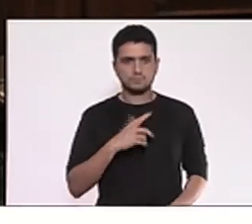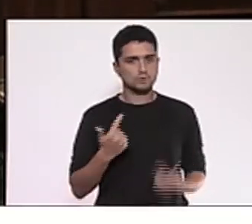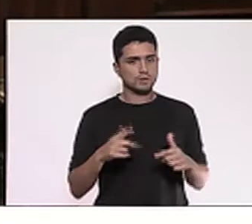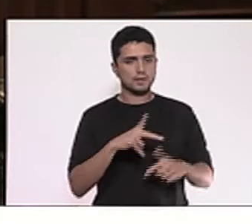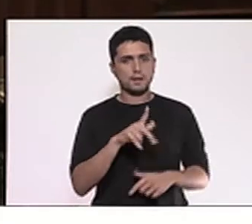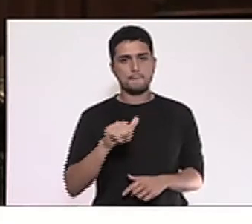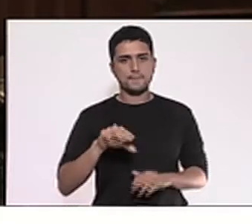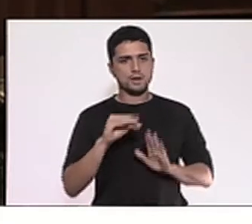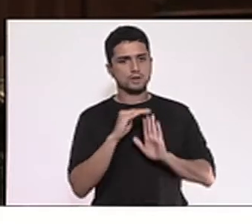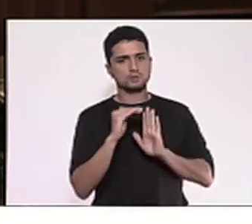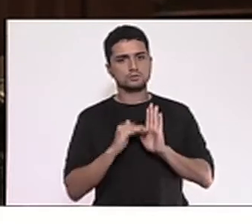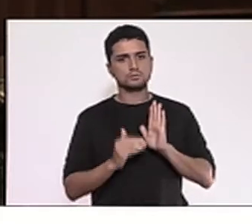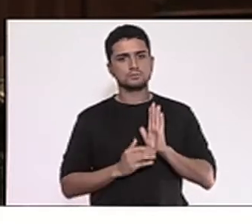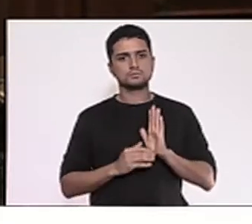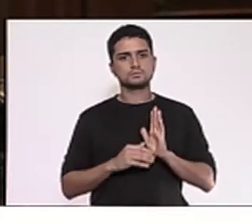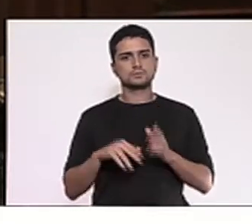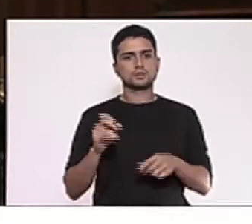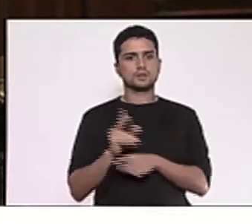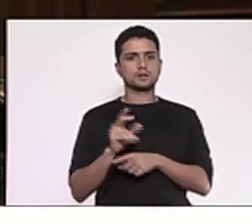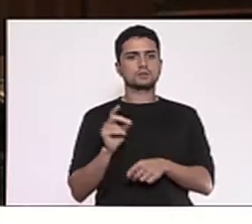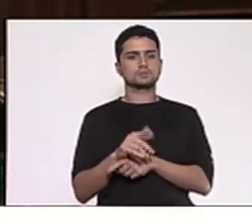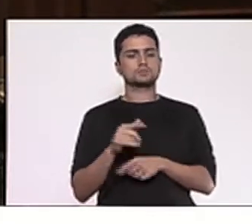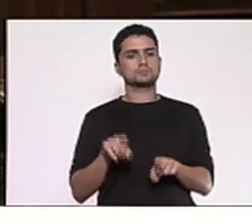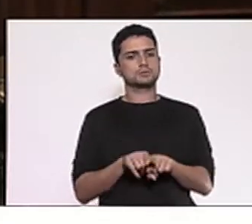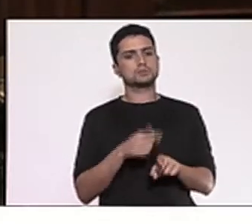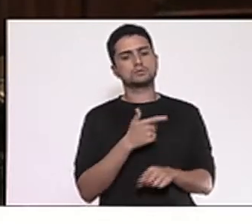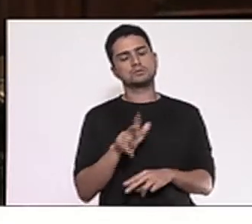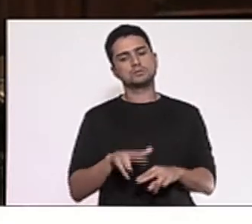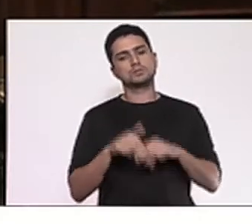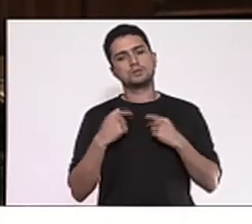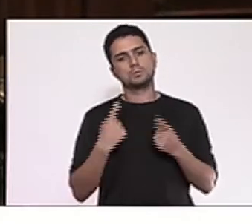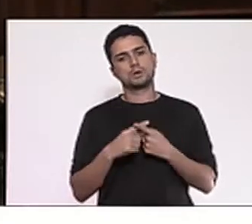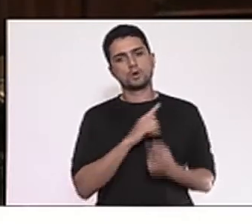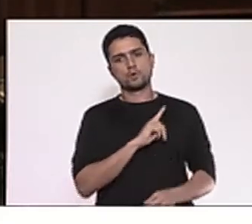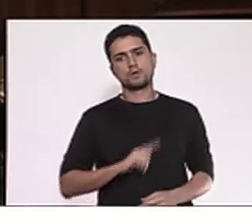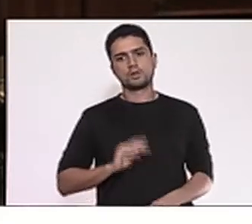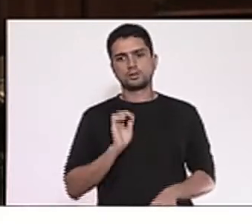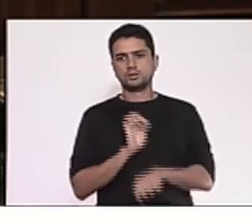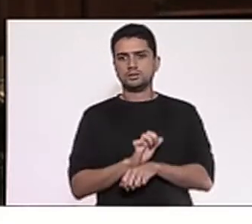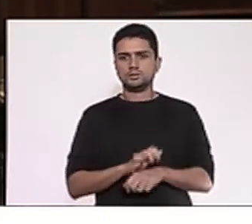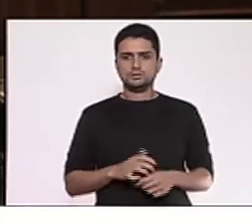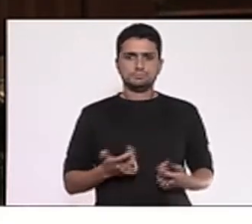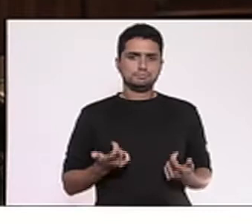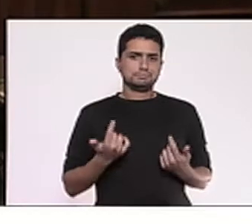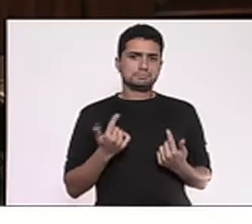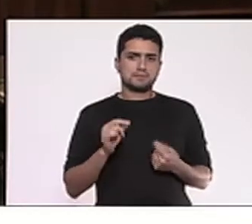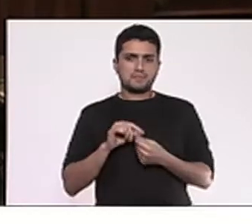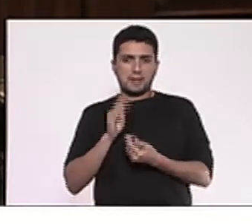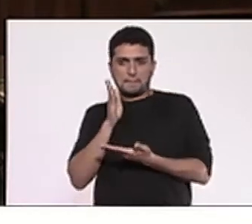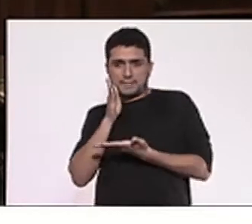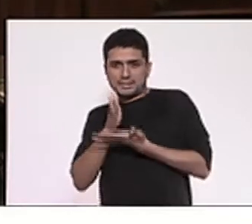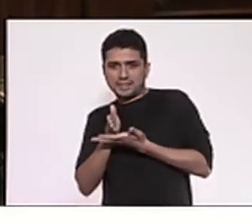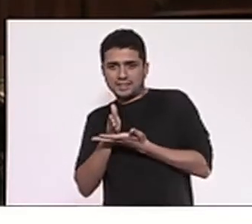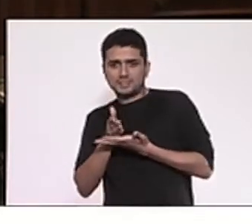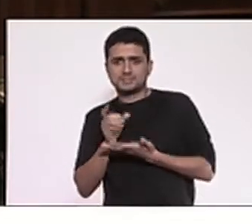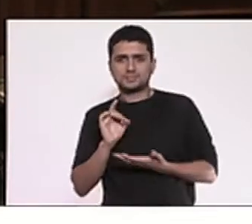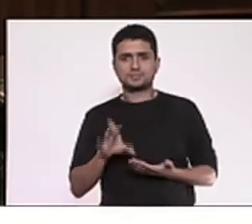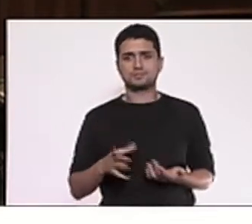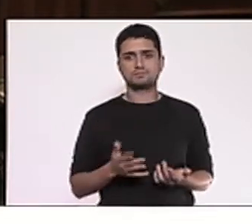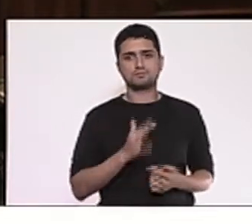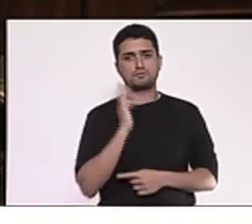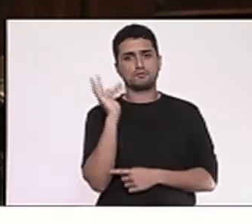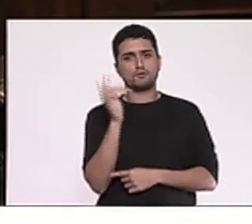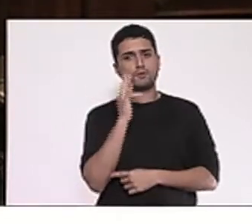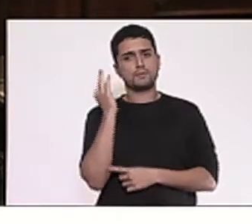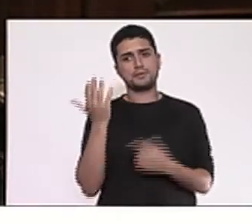outras razões, porque o governo do Estado não executou, ou melhor, executou no máximo a metade do ponto de vista formal,